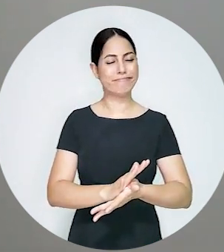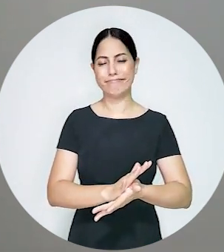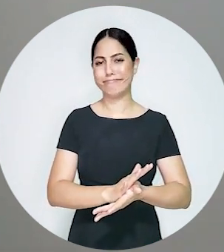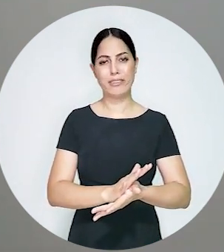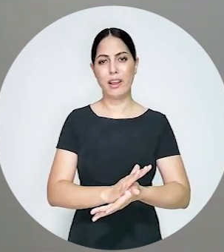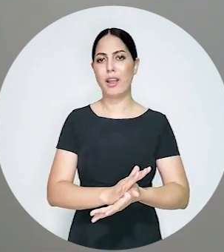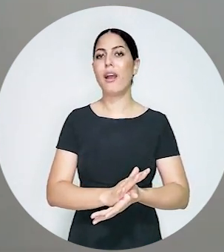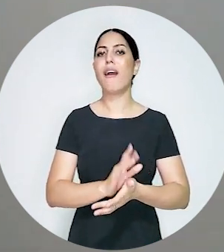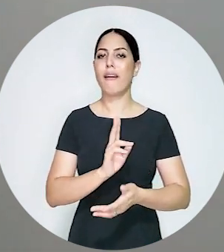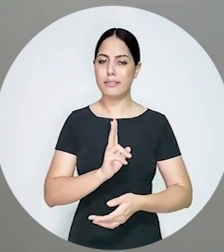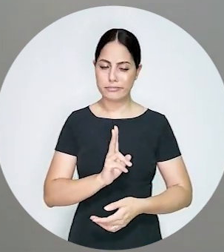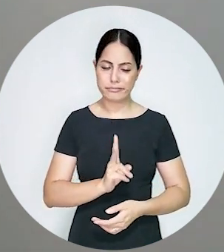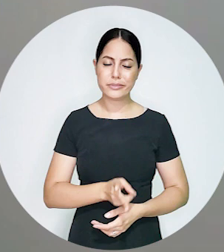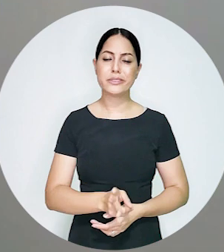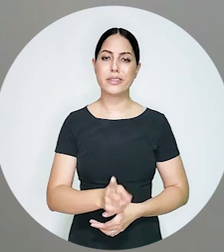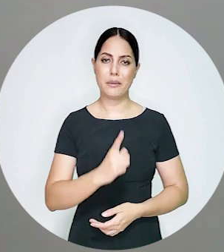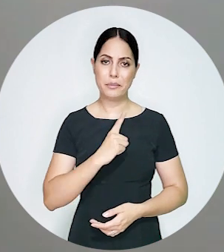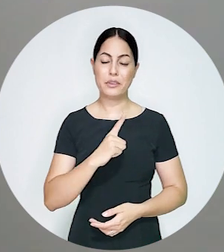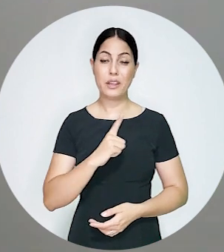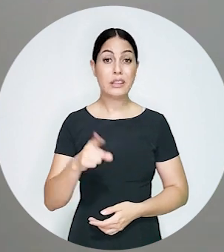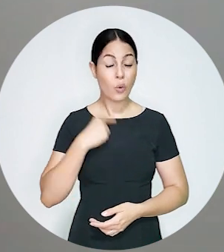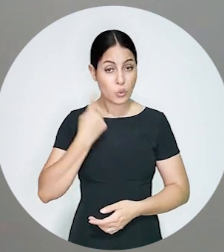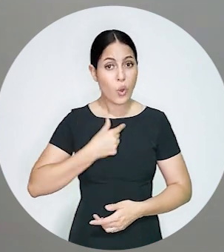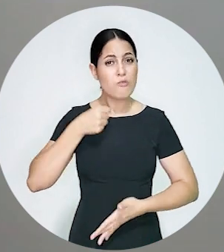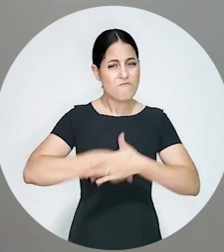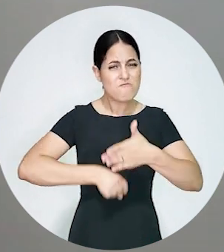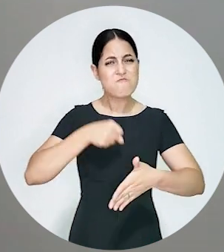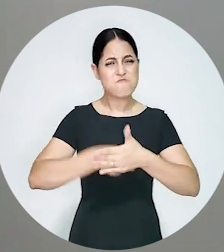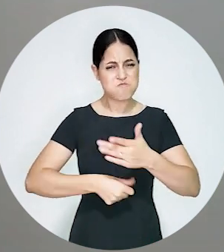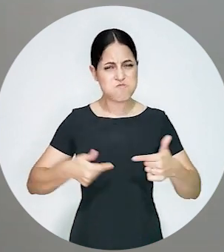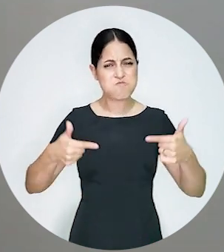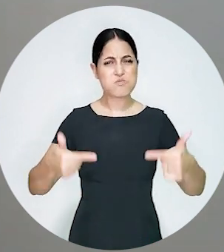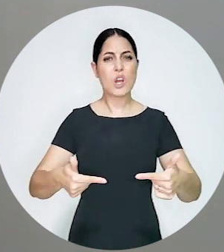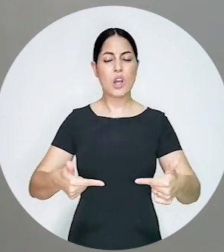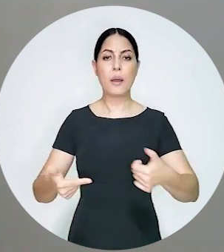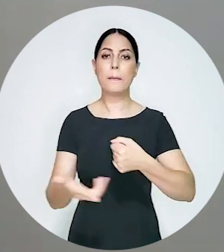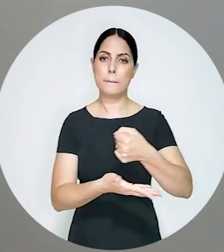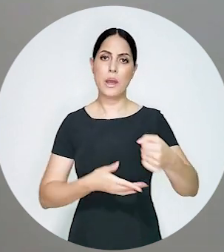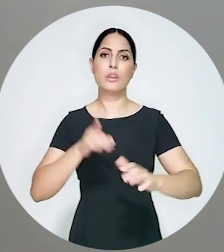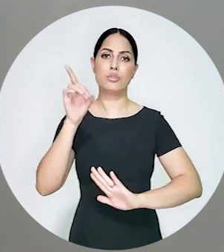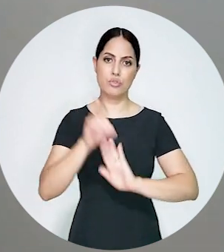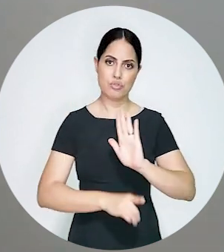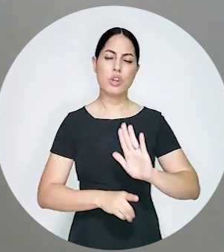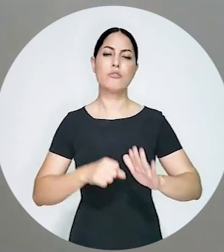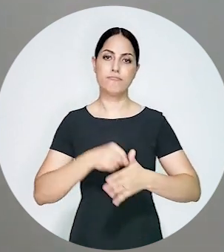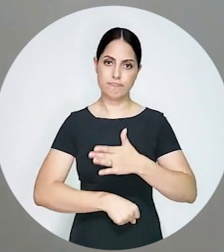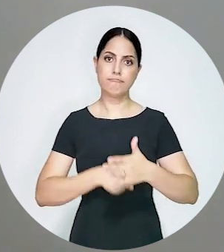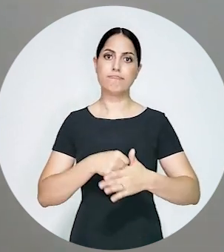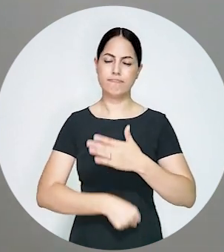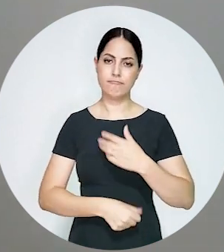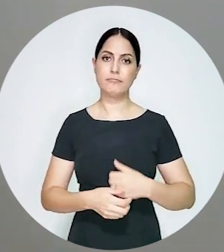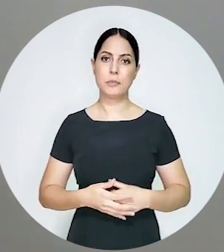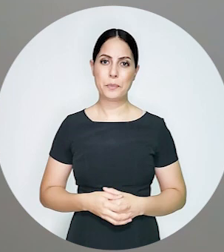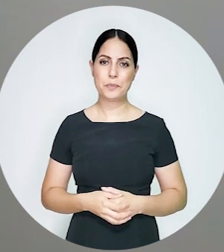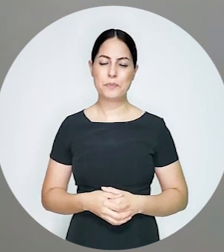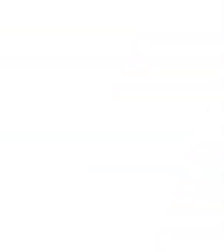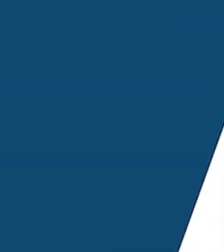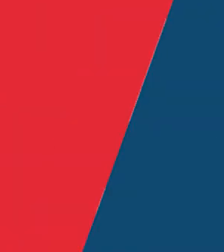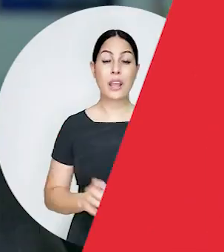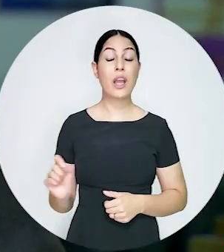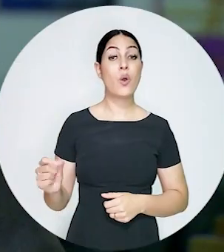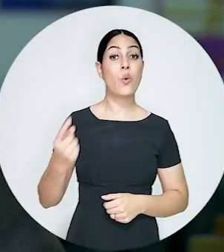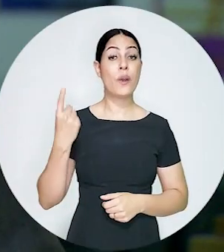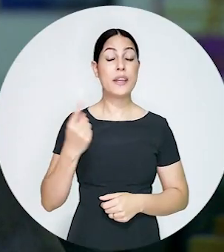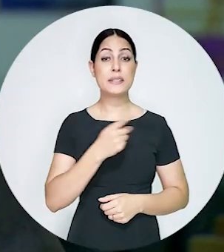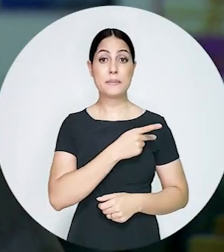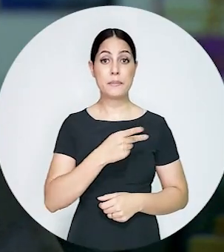que andar, há um longo caminho a percorrer na conquista da efetividade jurídica e social dos direitos fundamentais.